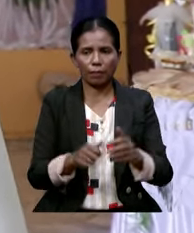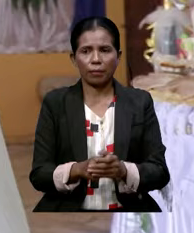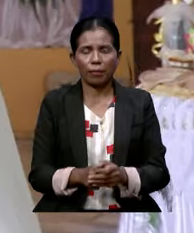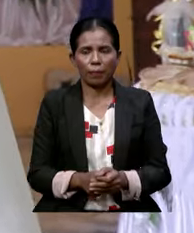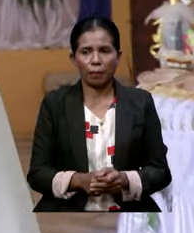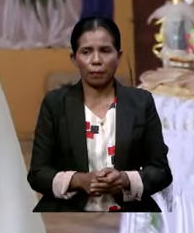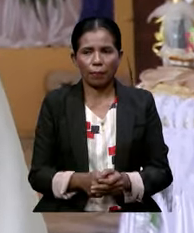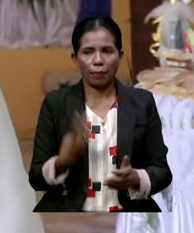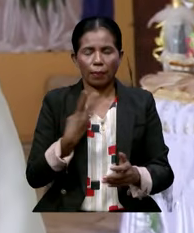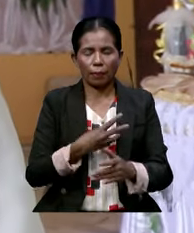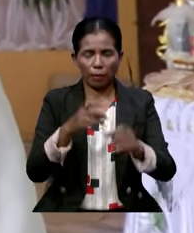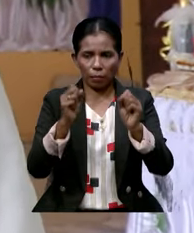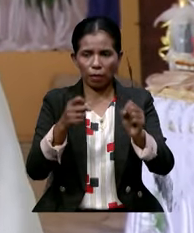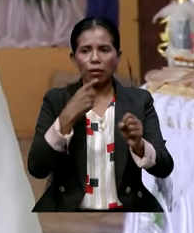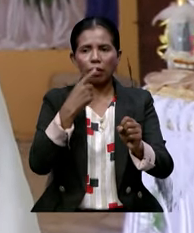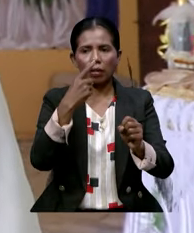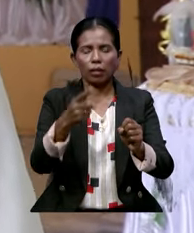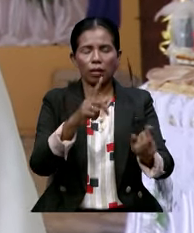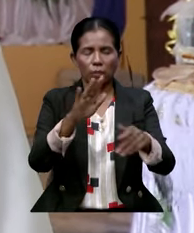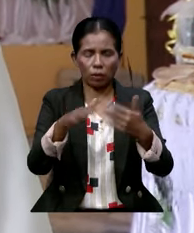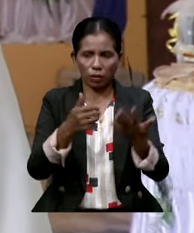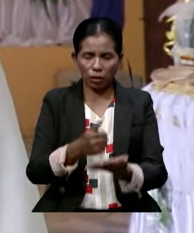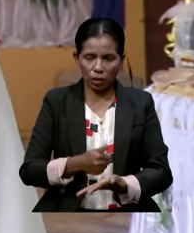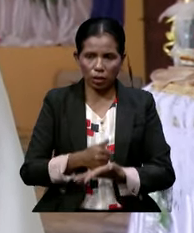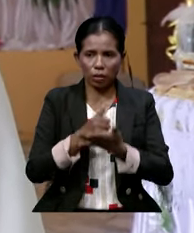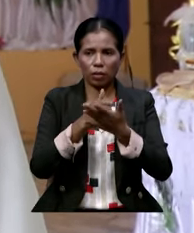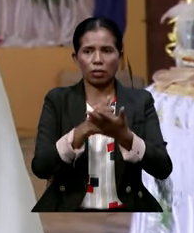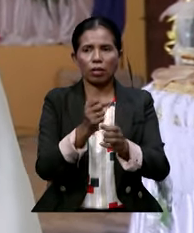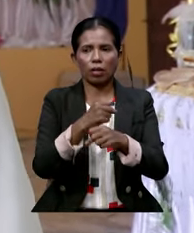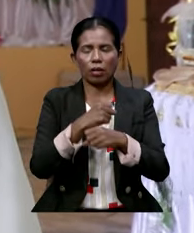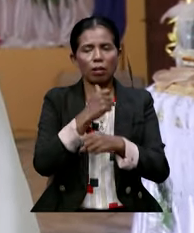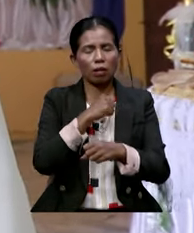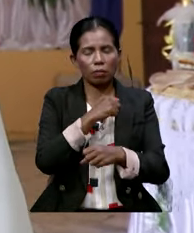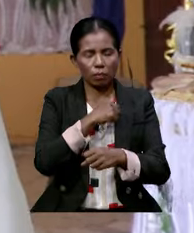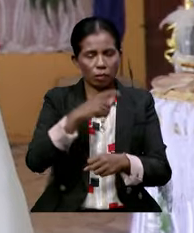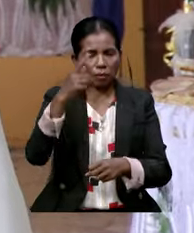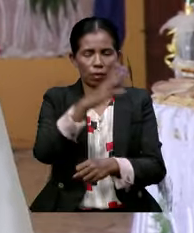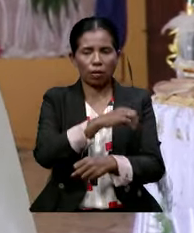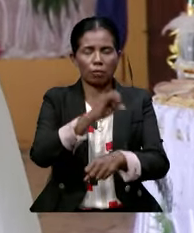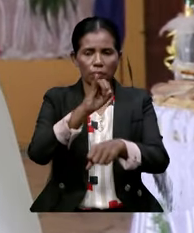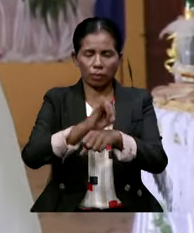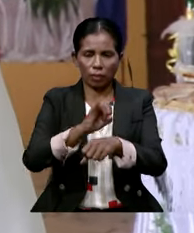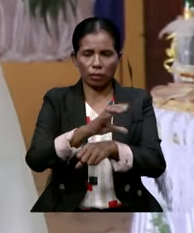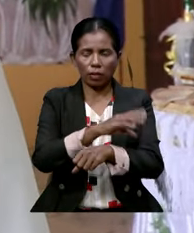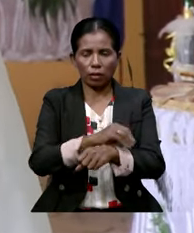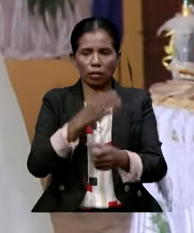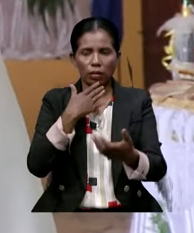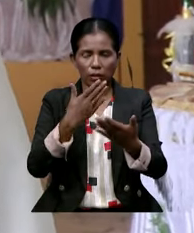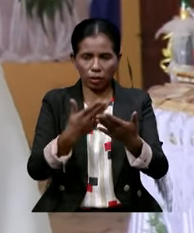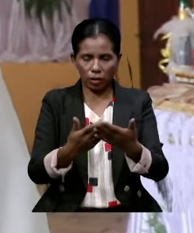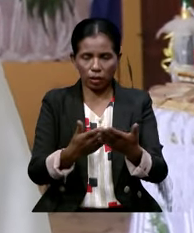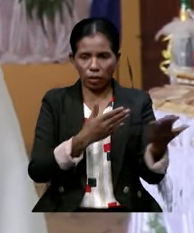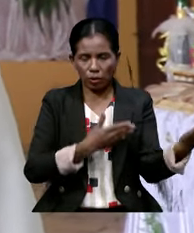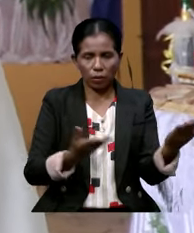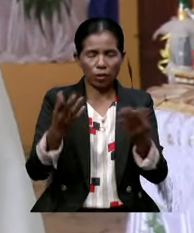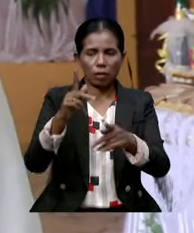Nunemos itabelerian, ho tranicer niturun, alam paróquia, belé, alam, né? Canar, o dia, no.